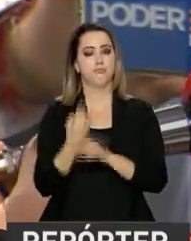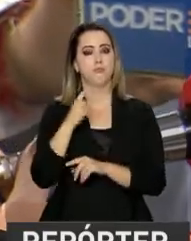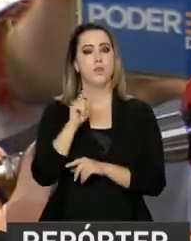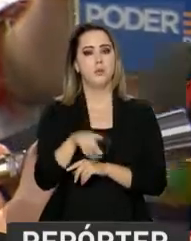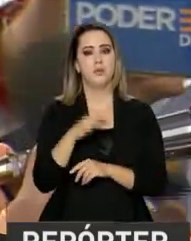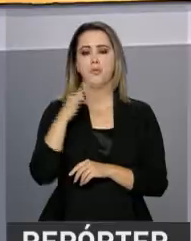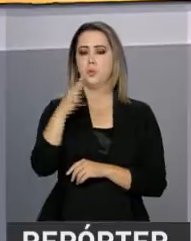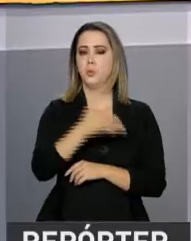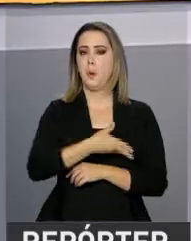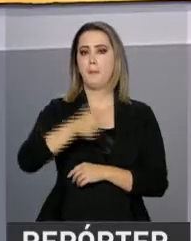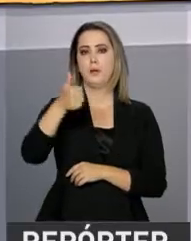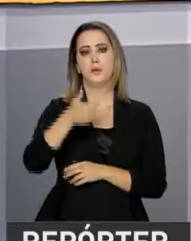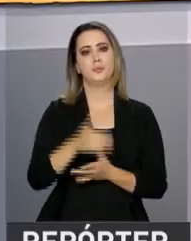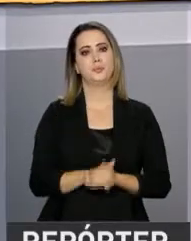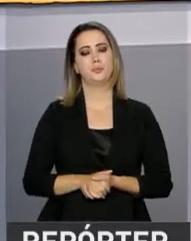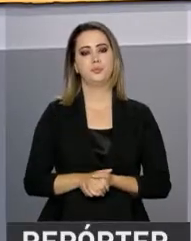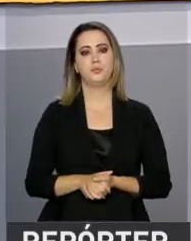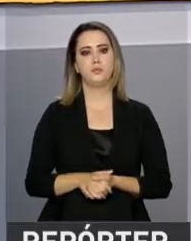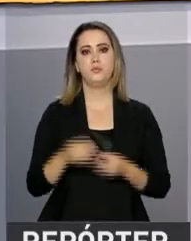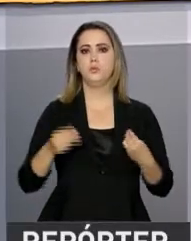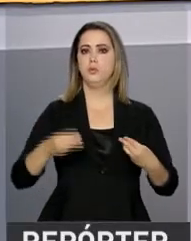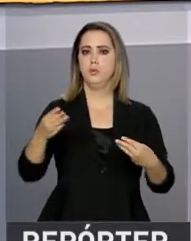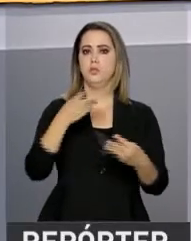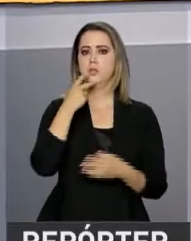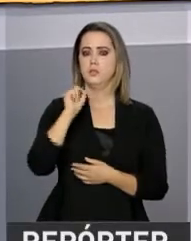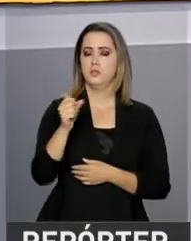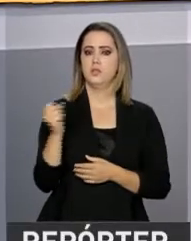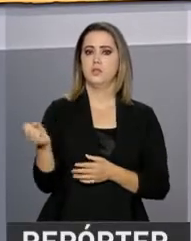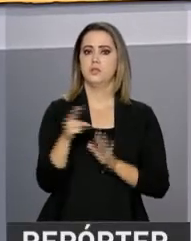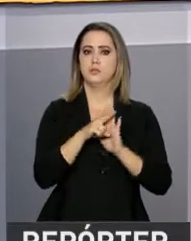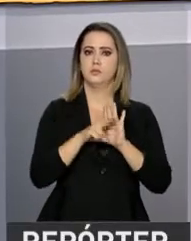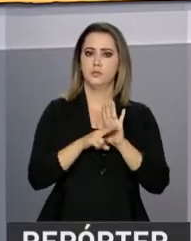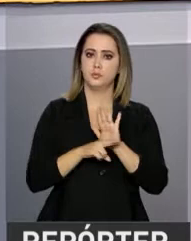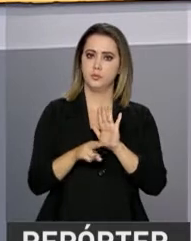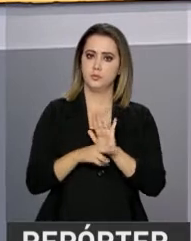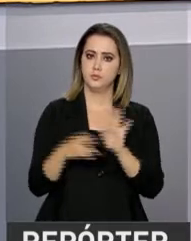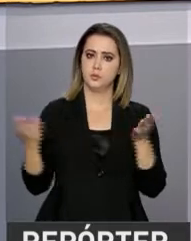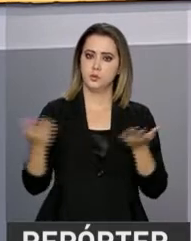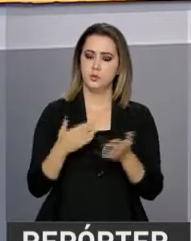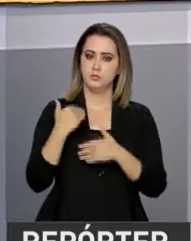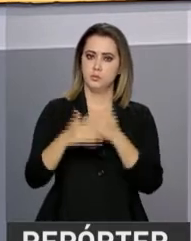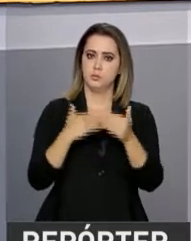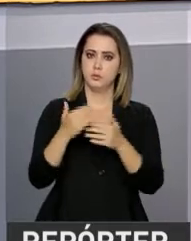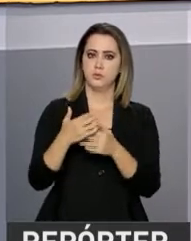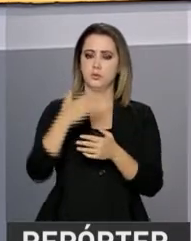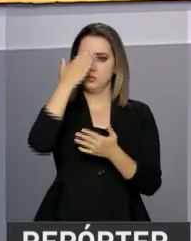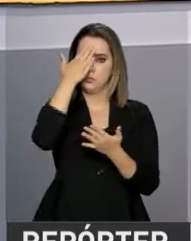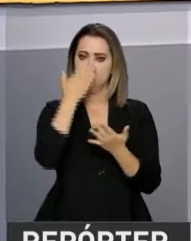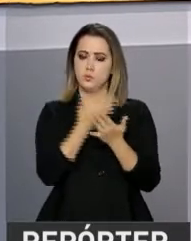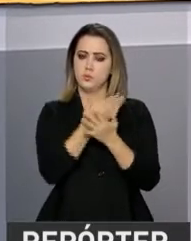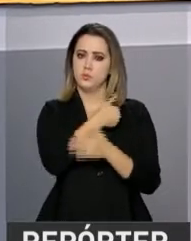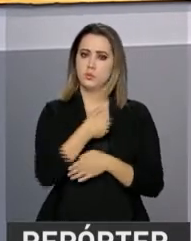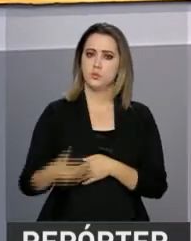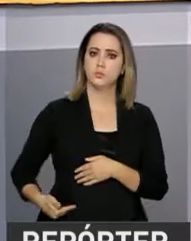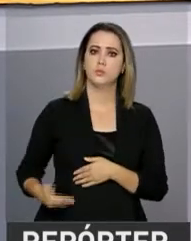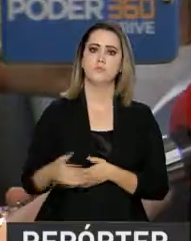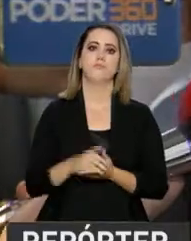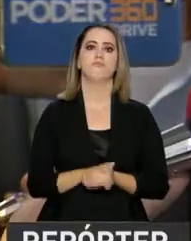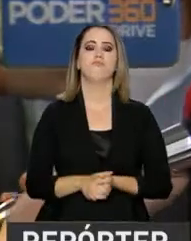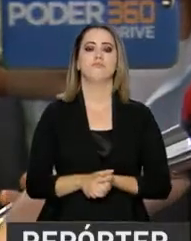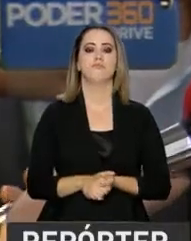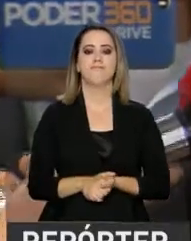será muito melhor para o ministro as reformas implementadas até o momento aumentaram a confiança no governo